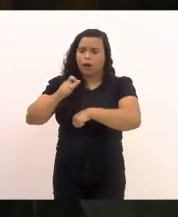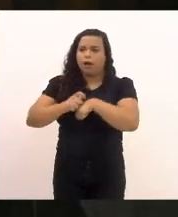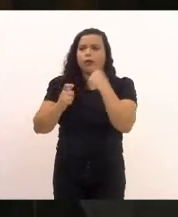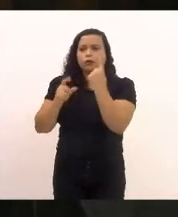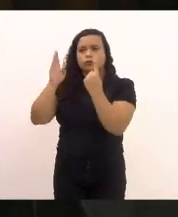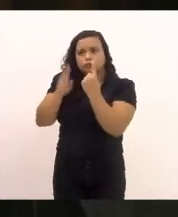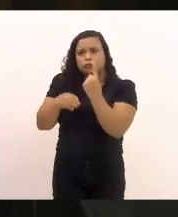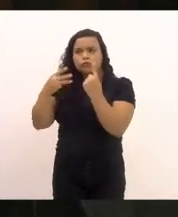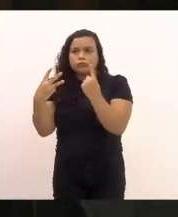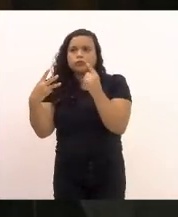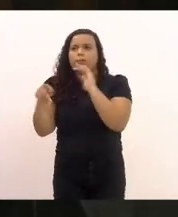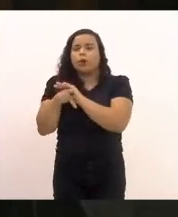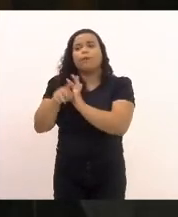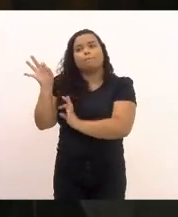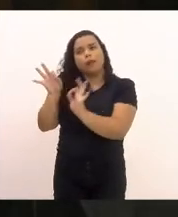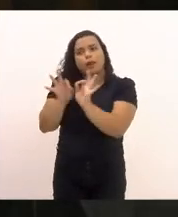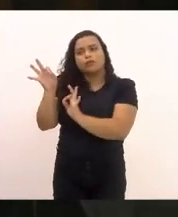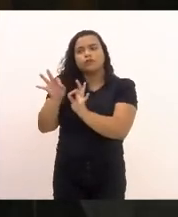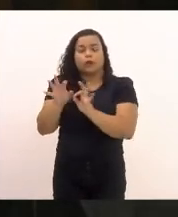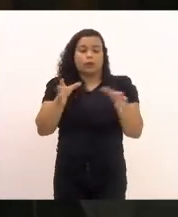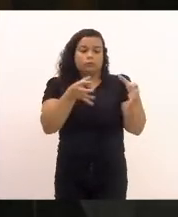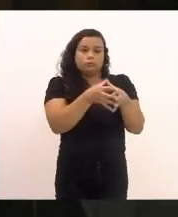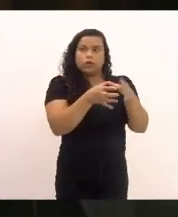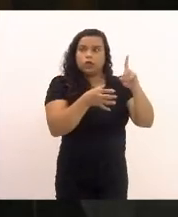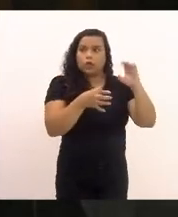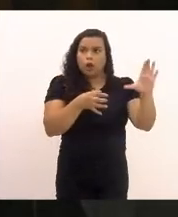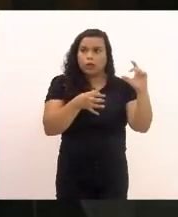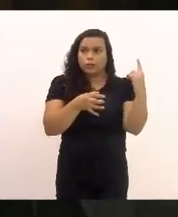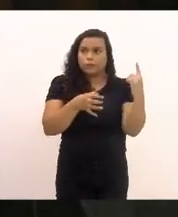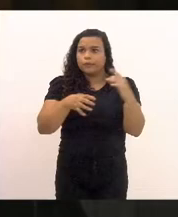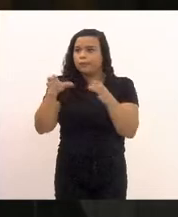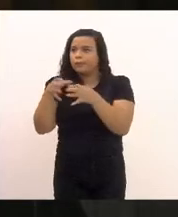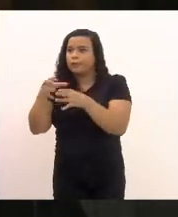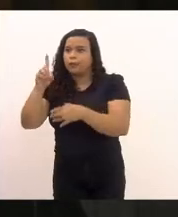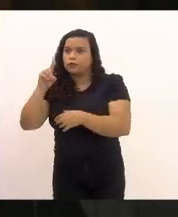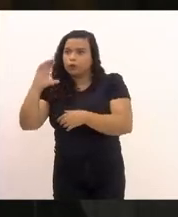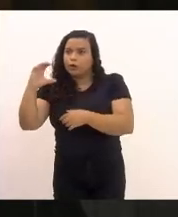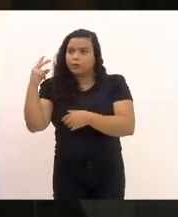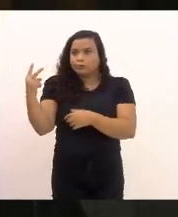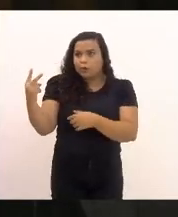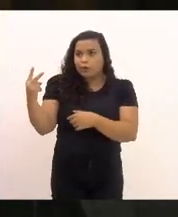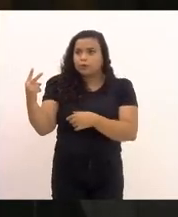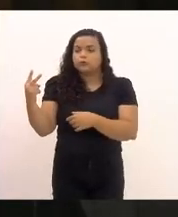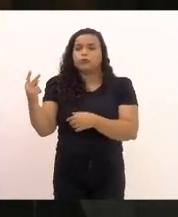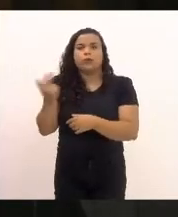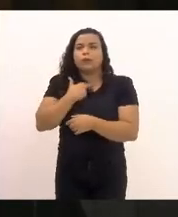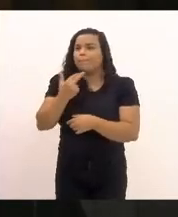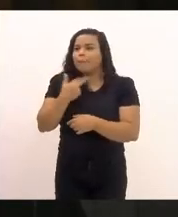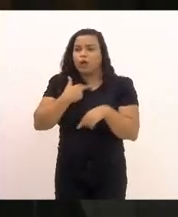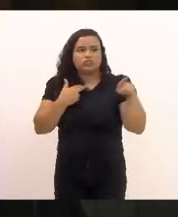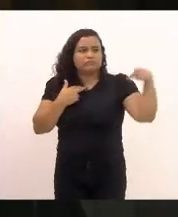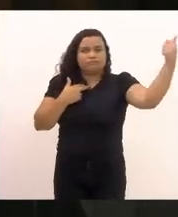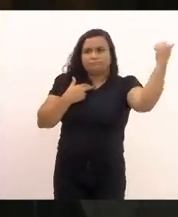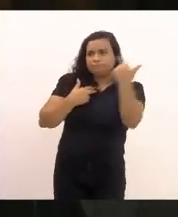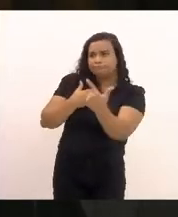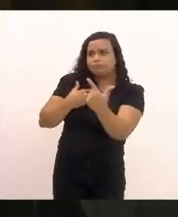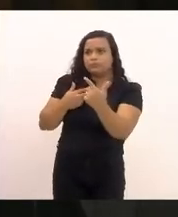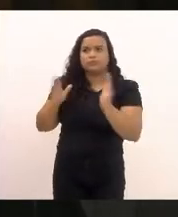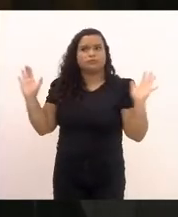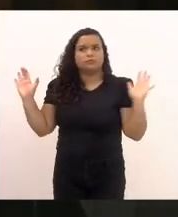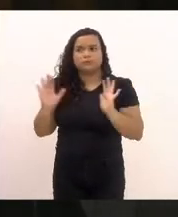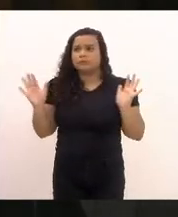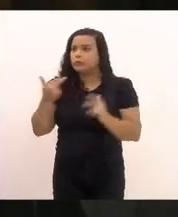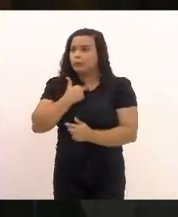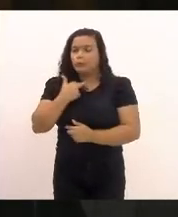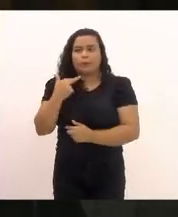DOC 2 não significa e não pode significar ter professor de primeira classe e professor de segunda classe. São